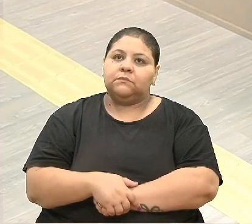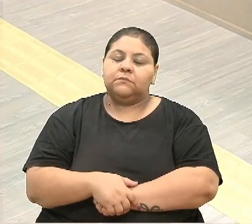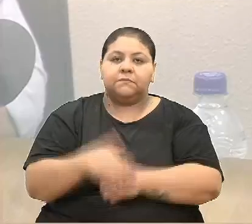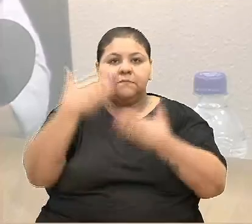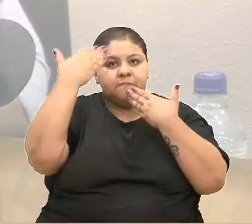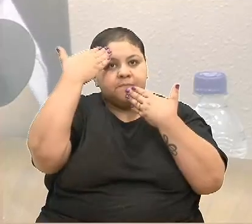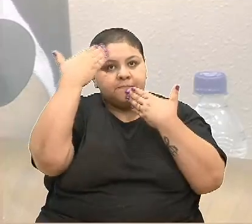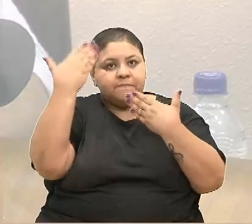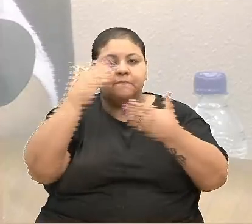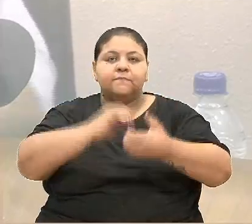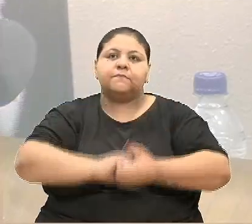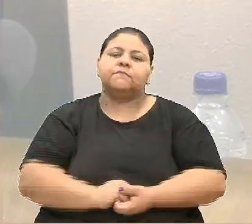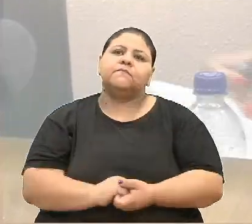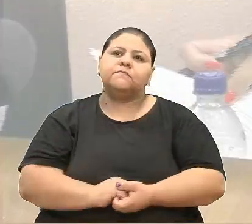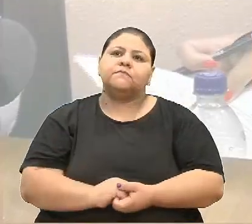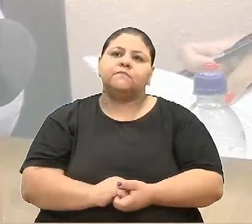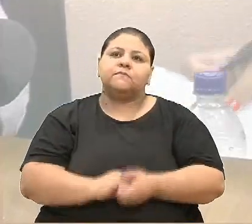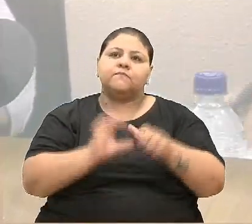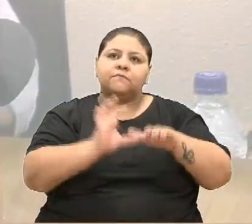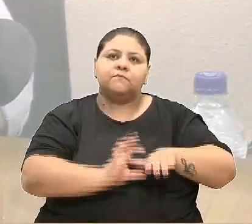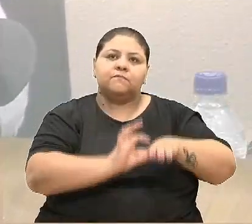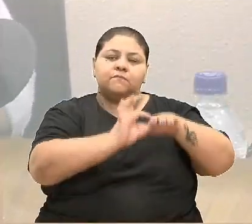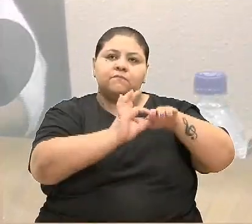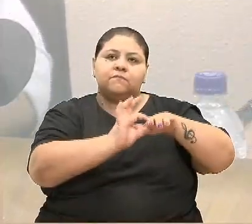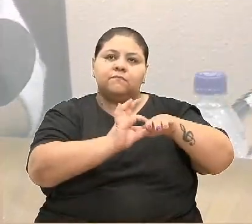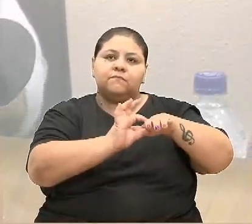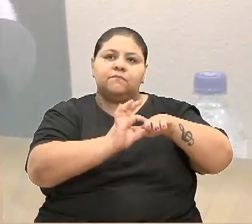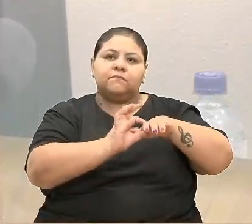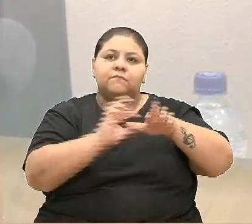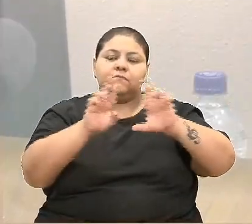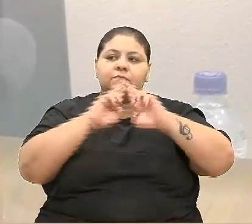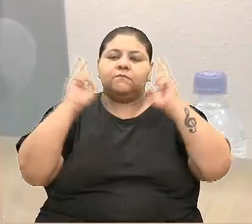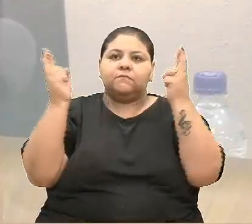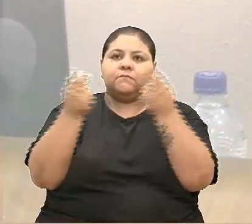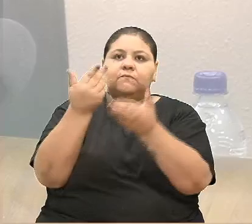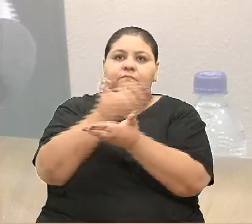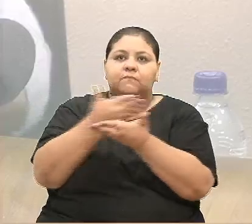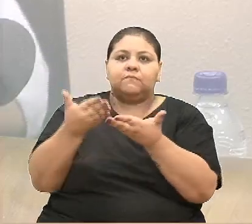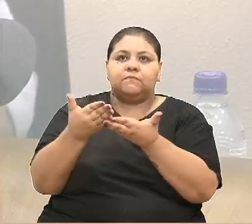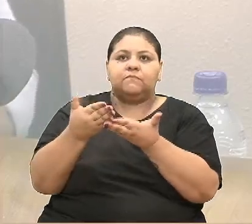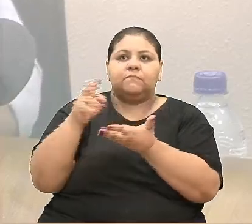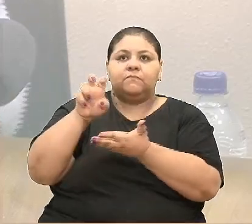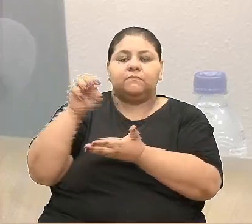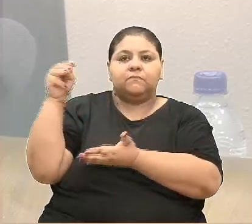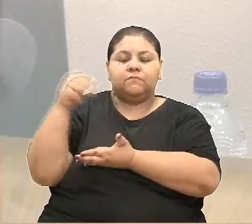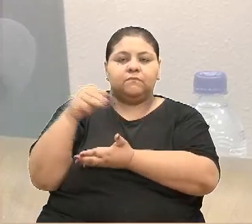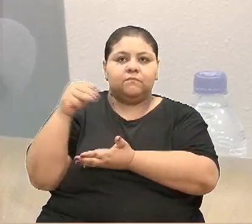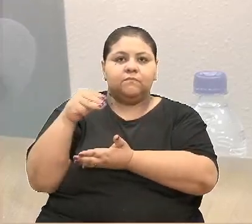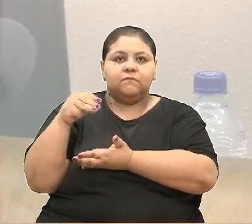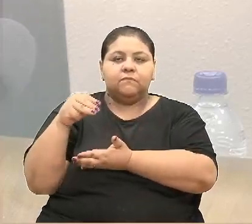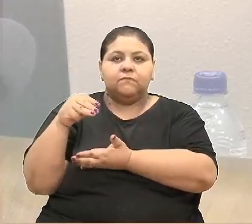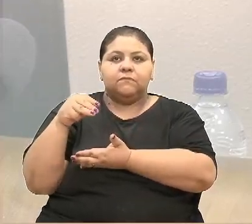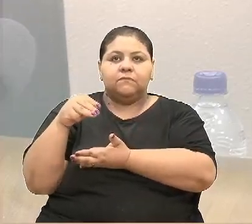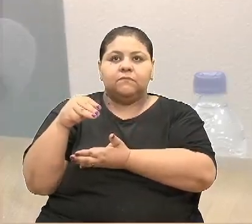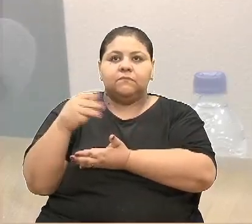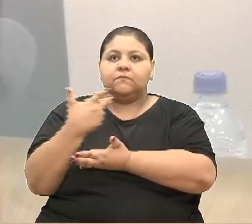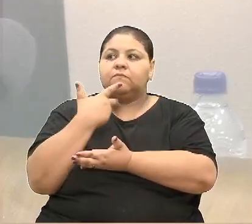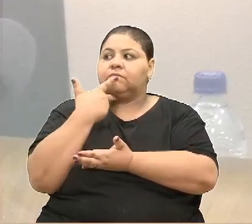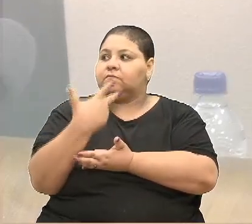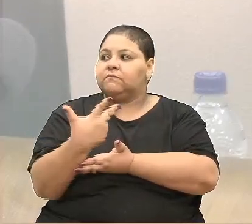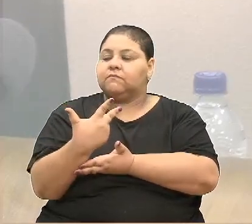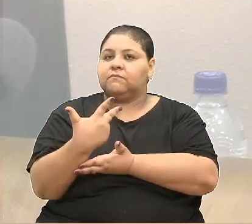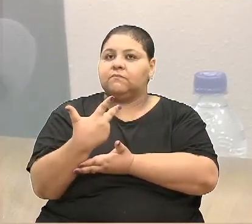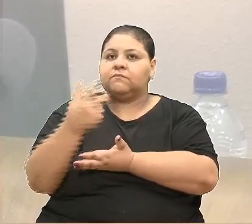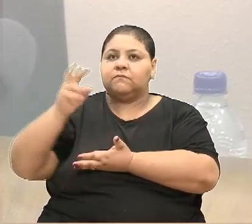Muito obrigada, vereador Felipe. Com a anuência dos líderes, esta sessão ordinária abre espaço agora de 5 minutos para a